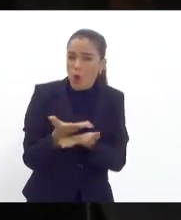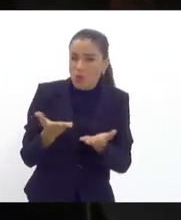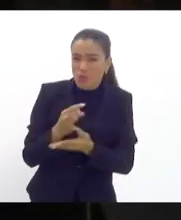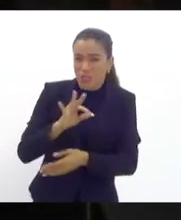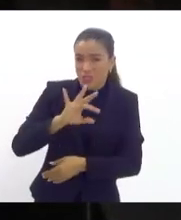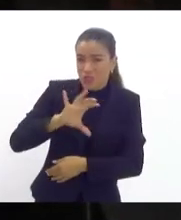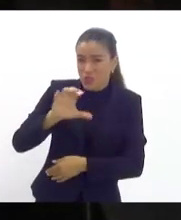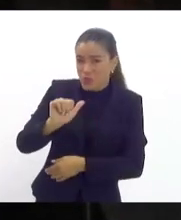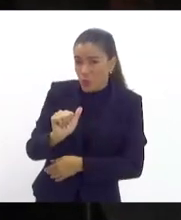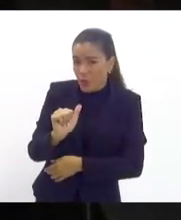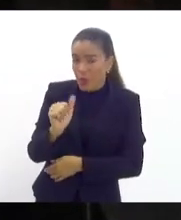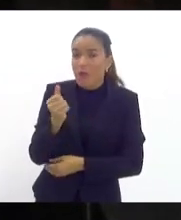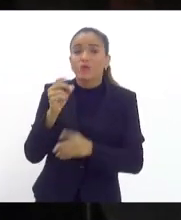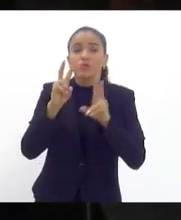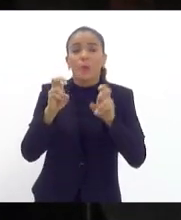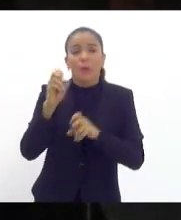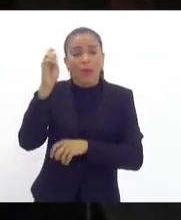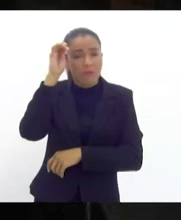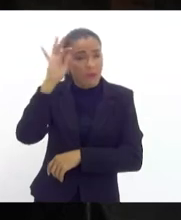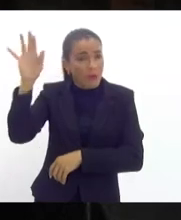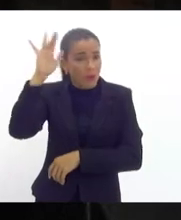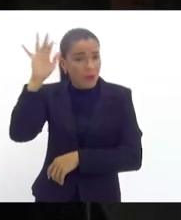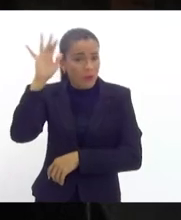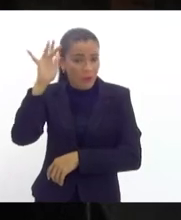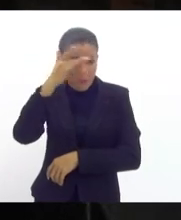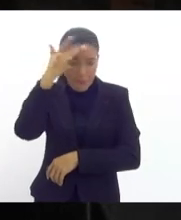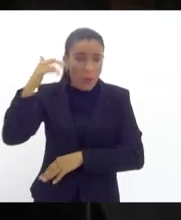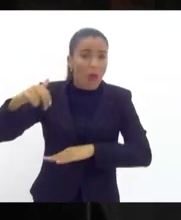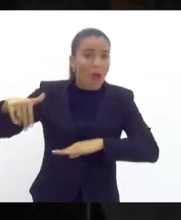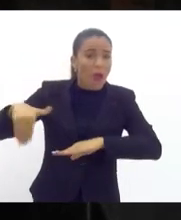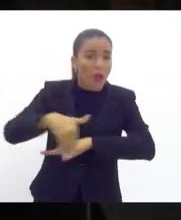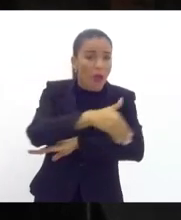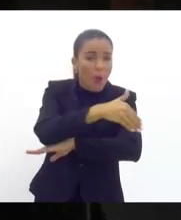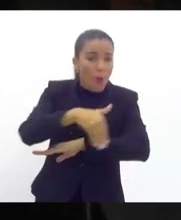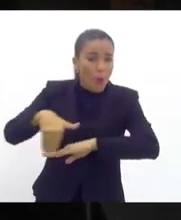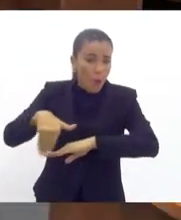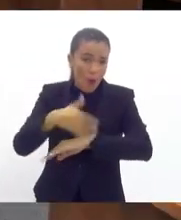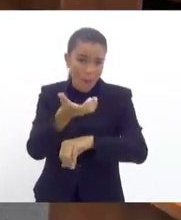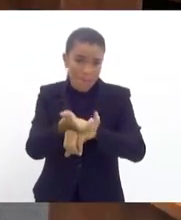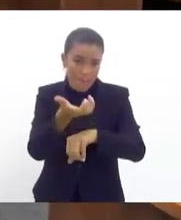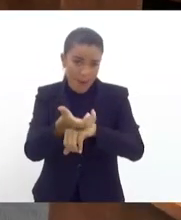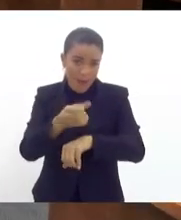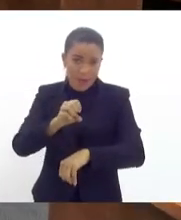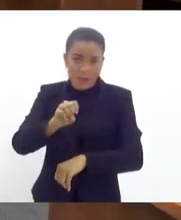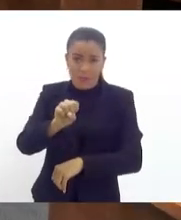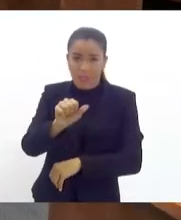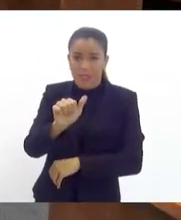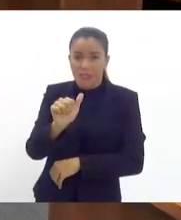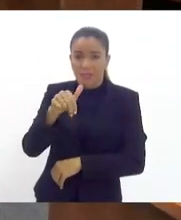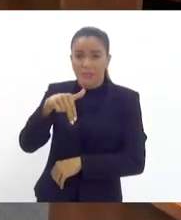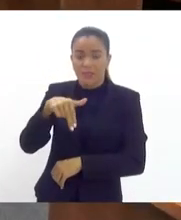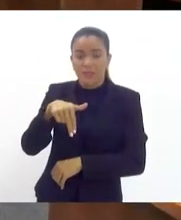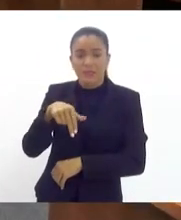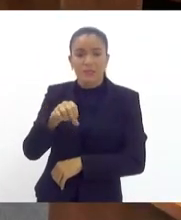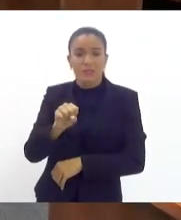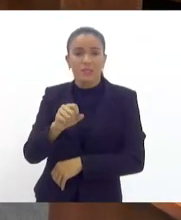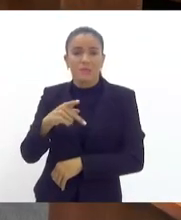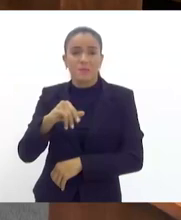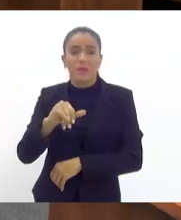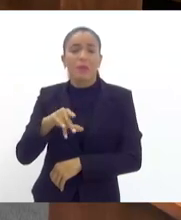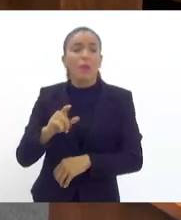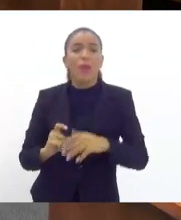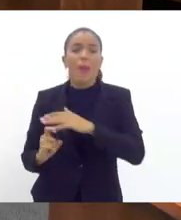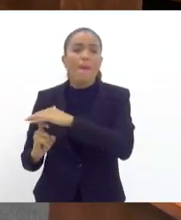da teoria da janela quebrada quem anda pela Tijuca por exemplo na praça Saens Pena se depara com que com comércio